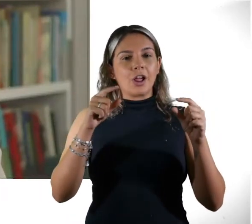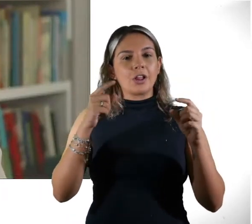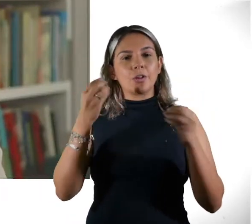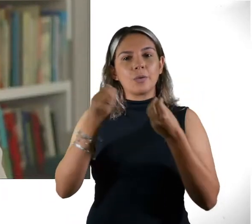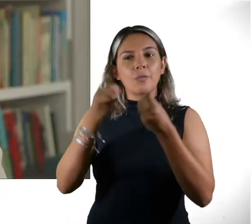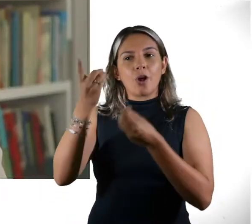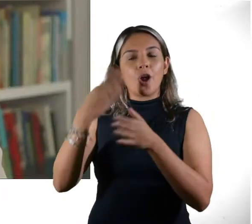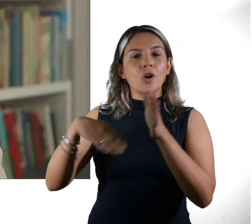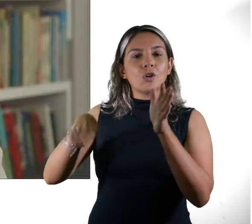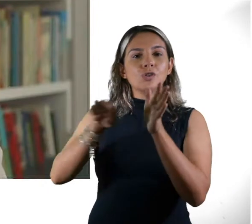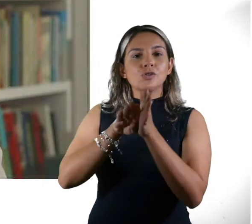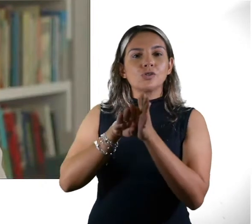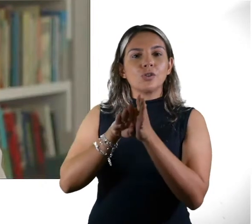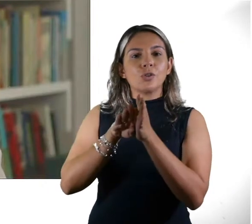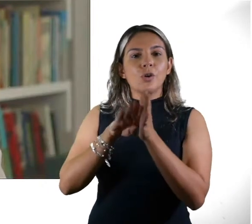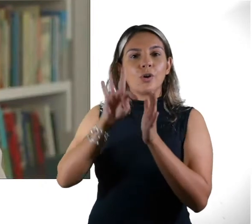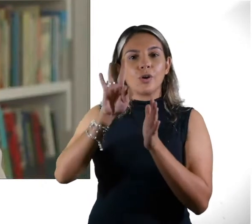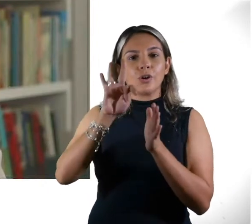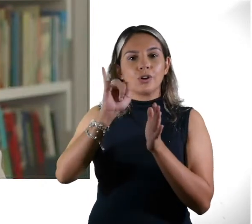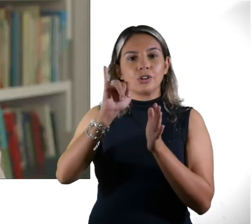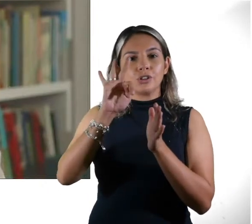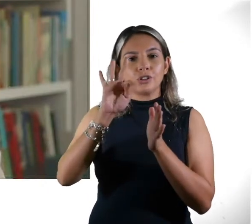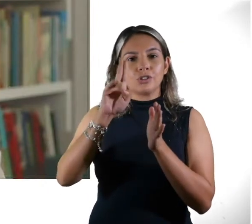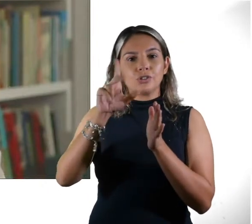você chegou ao título?